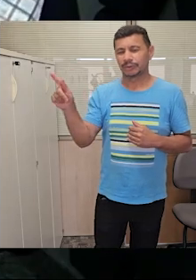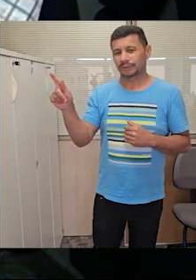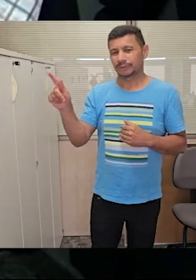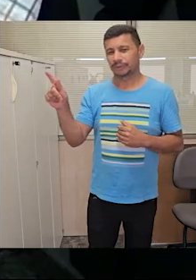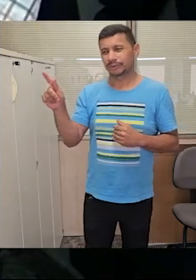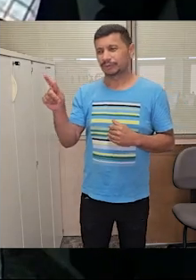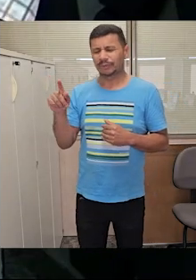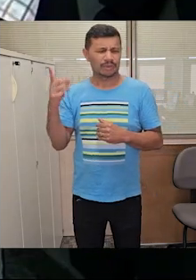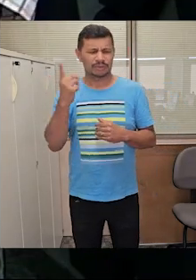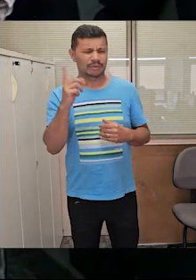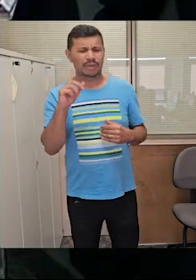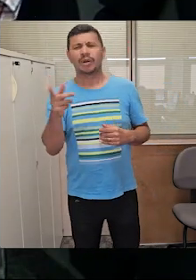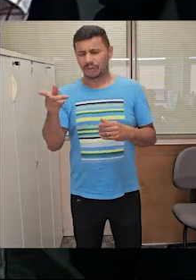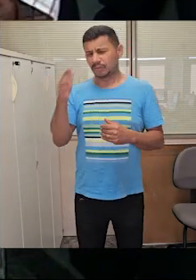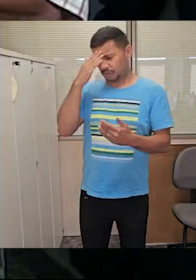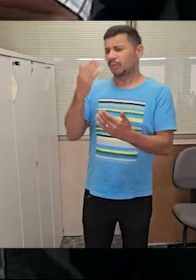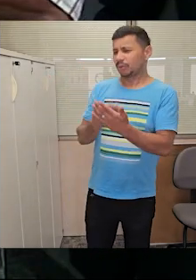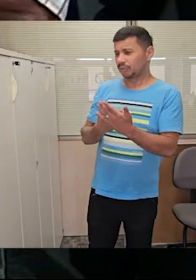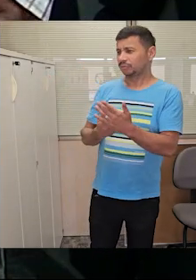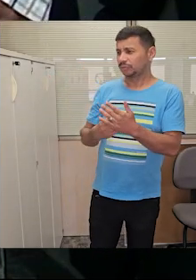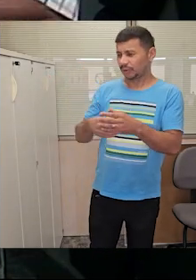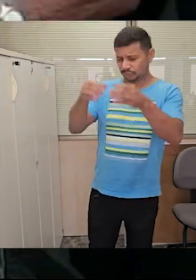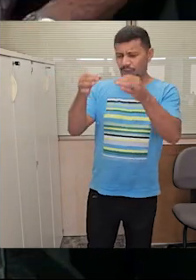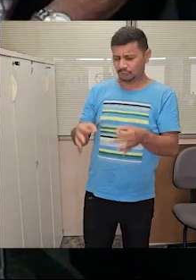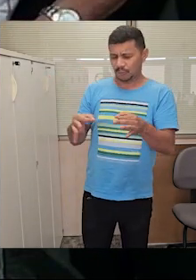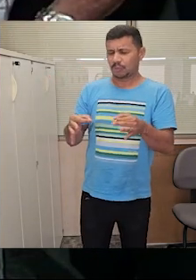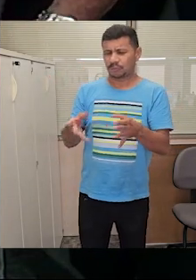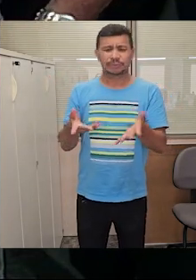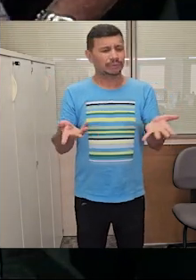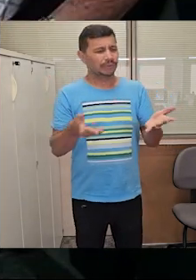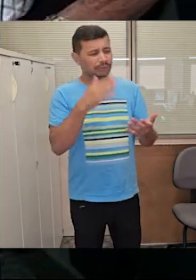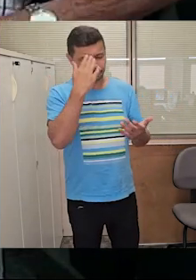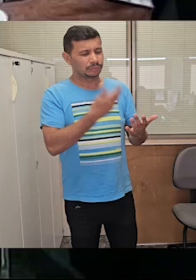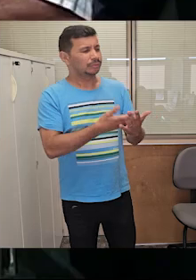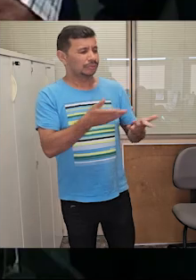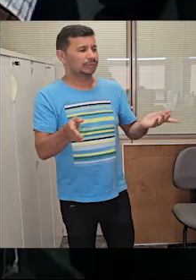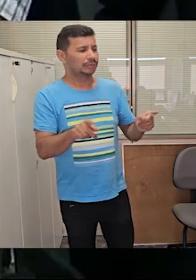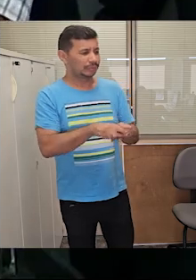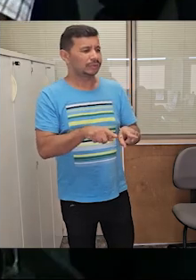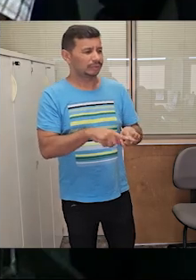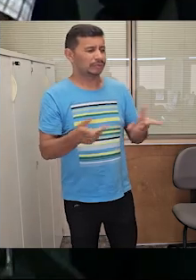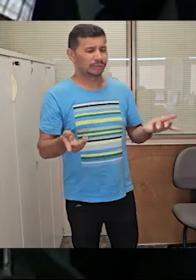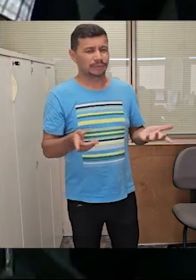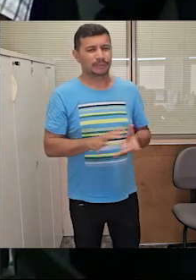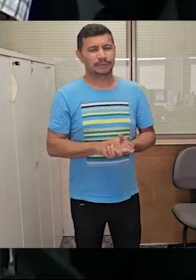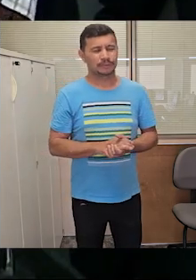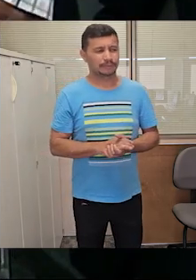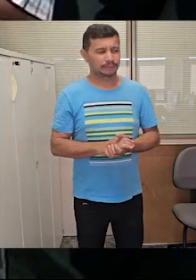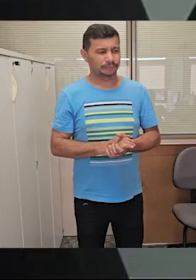fomos para o... Ele não quis olhar. Não pediu, confiou, né? Estava falando com toda a segurança. Então,